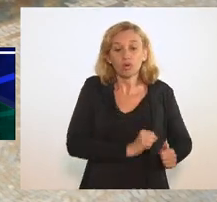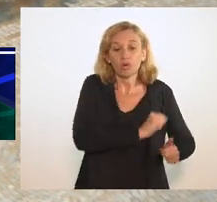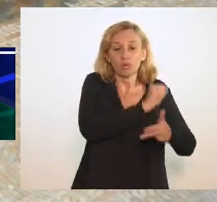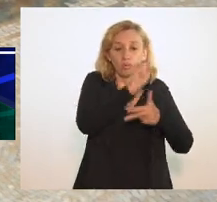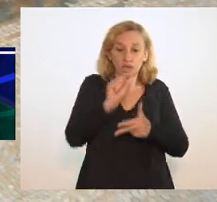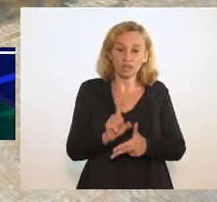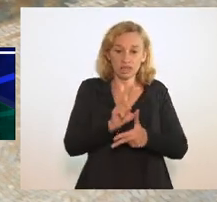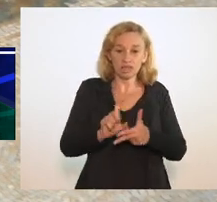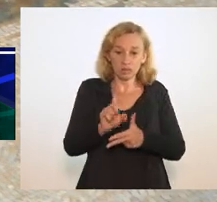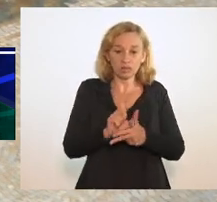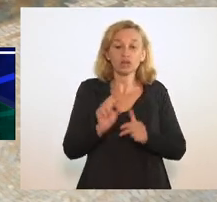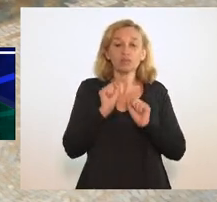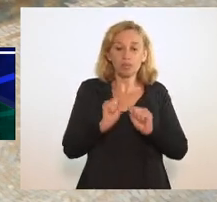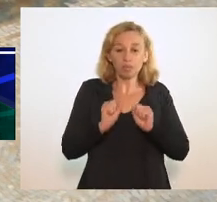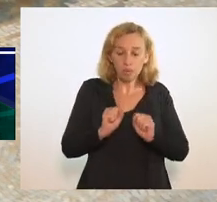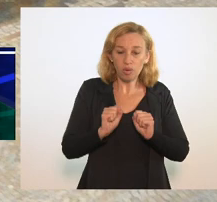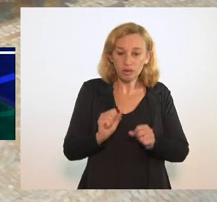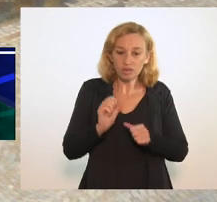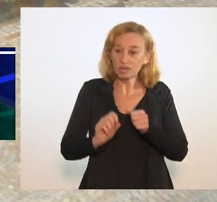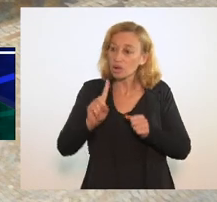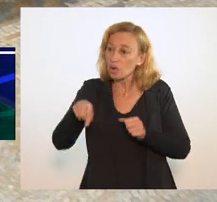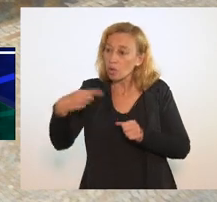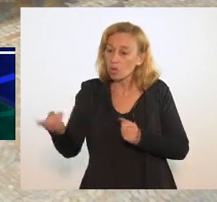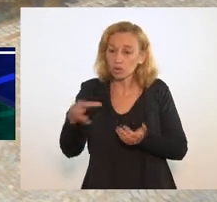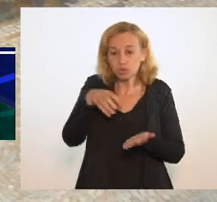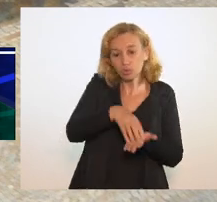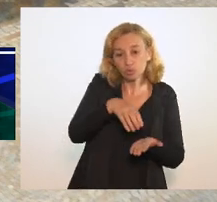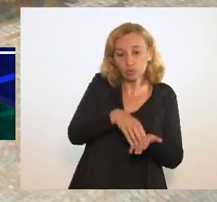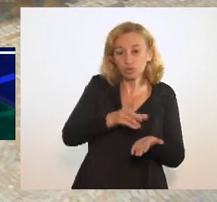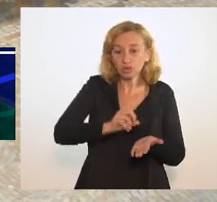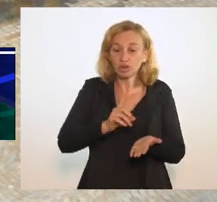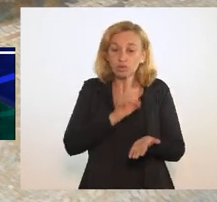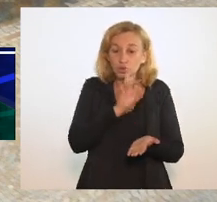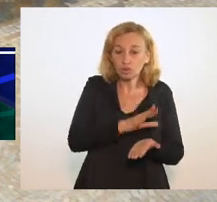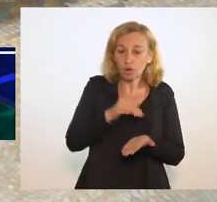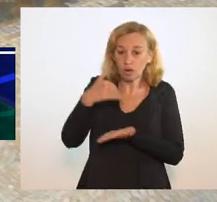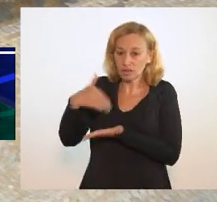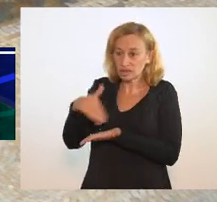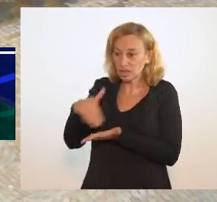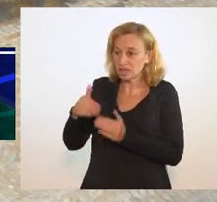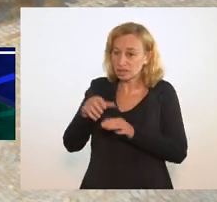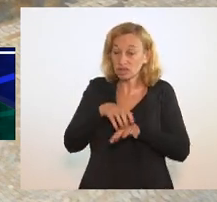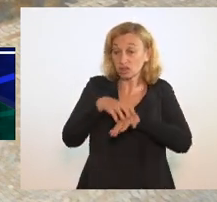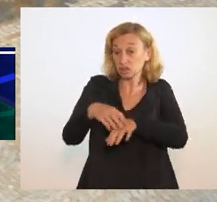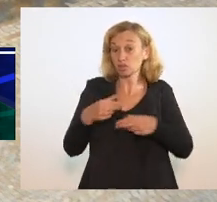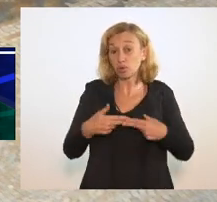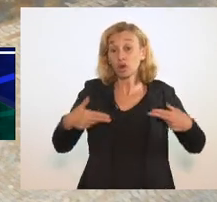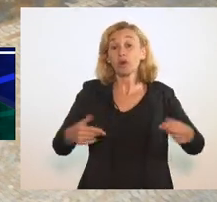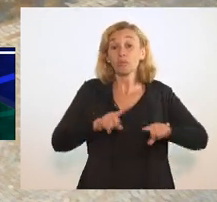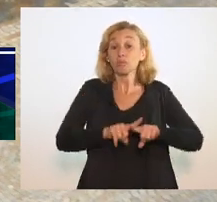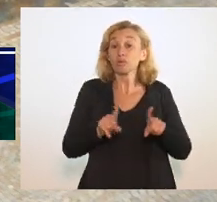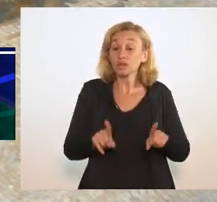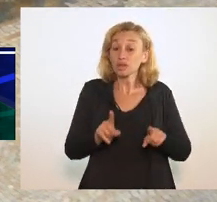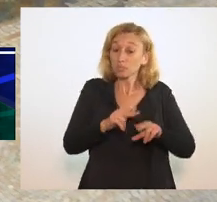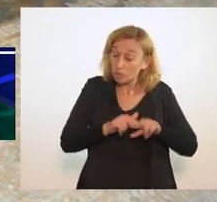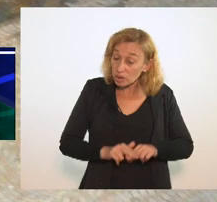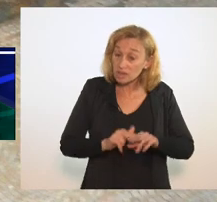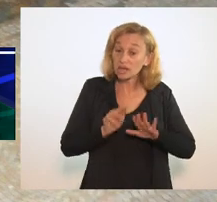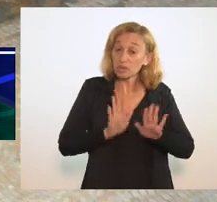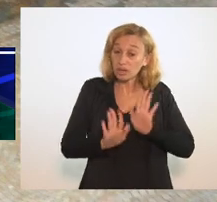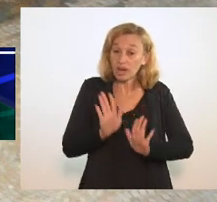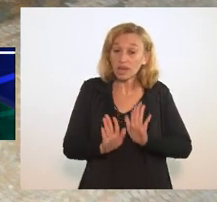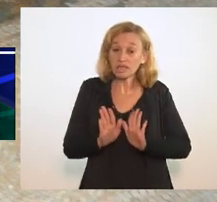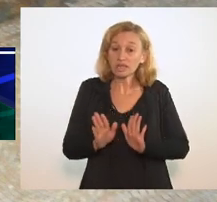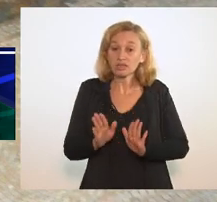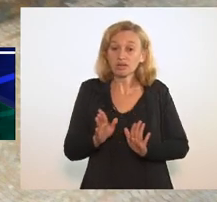pode determinar que seja feita por um outro órgão, não exclusivamente a Secretaria de Transporte. Por isso é poderá. Não é o intuito